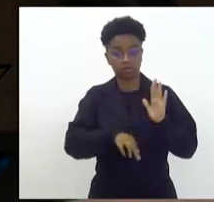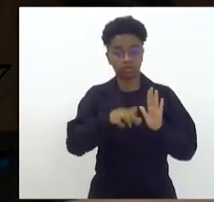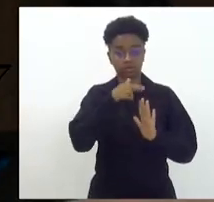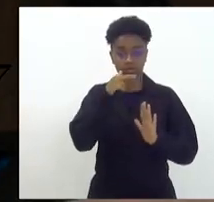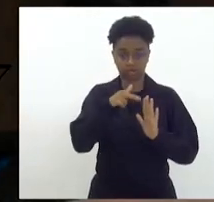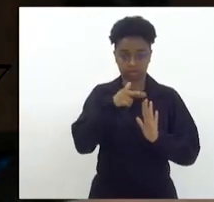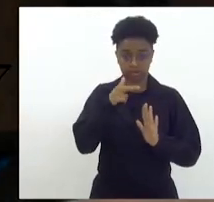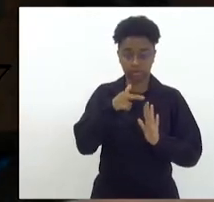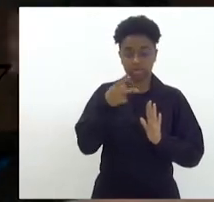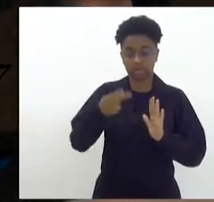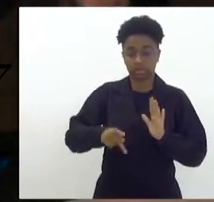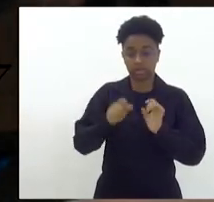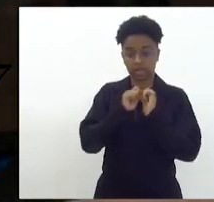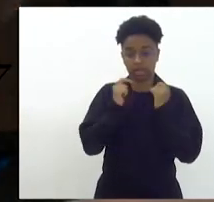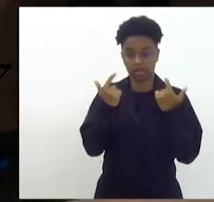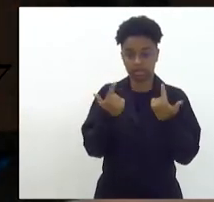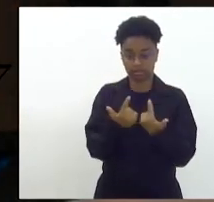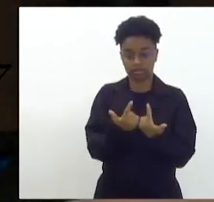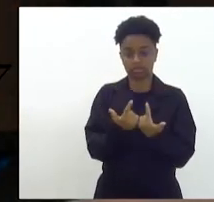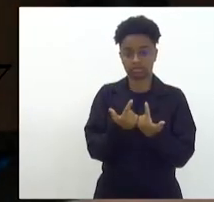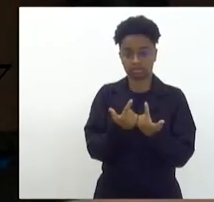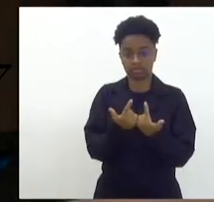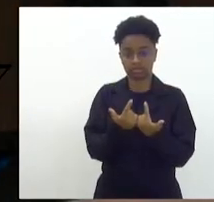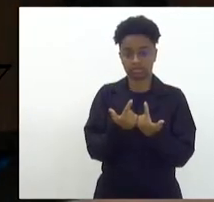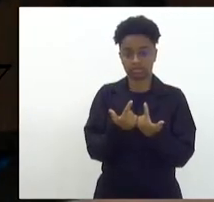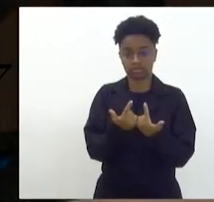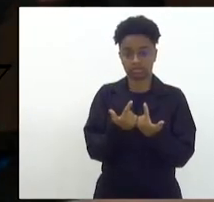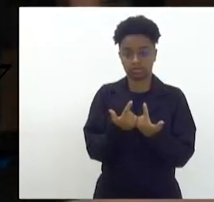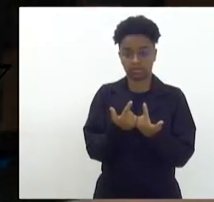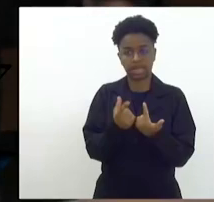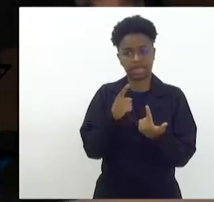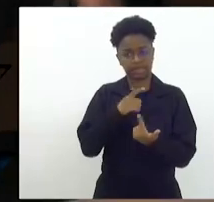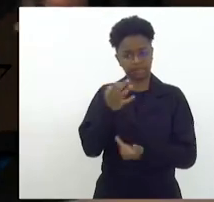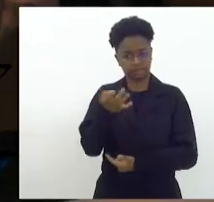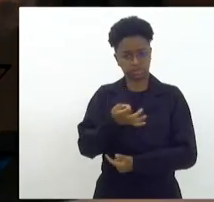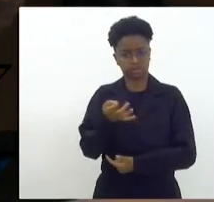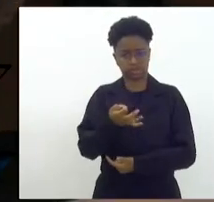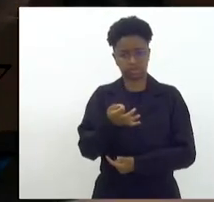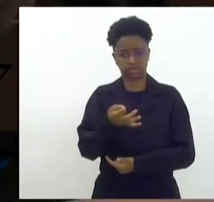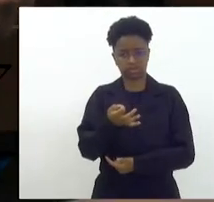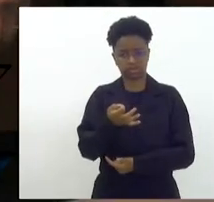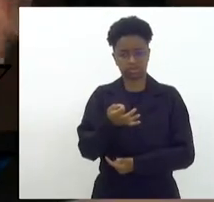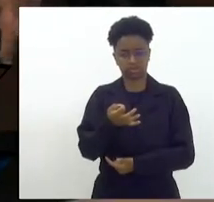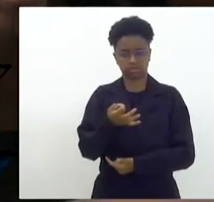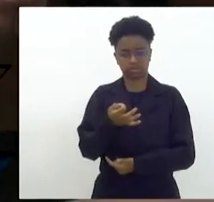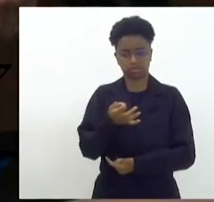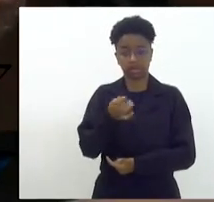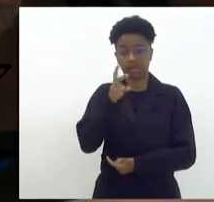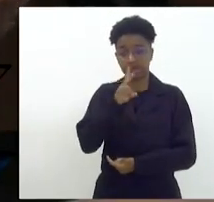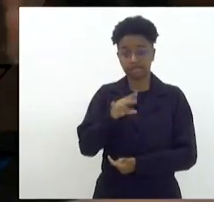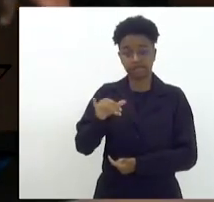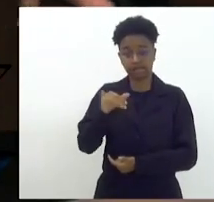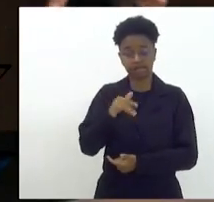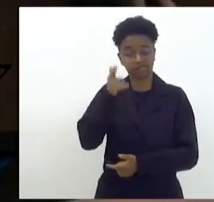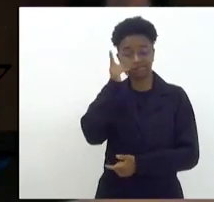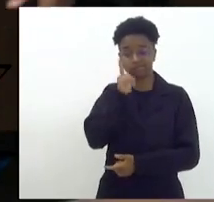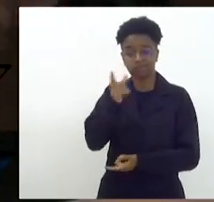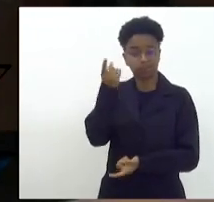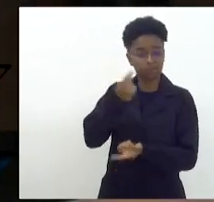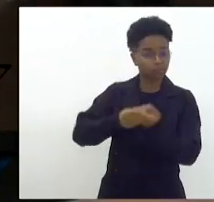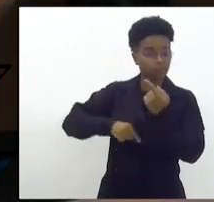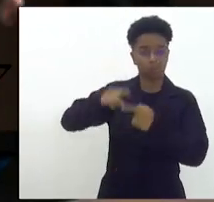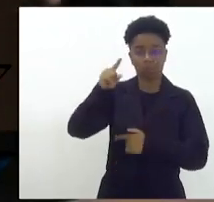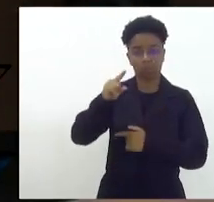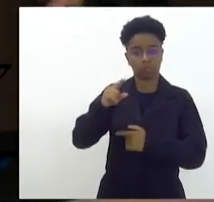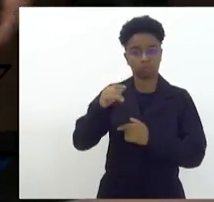da Assembleia Legislativa do Estado do Rio de Janeiro e eu tenho certeza Essa vai ser de goleada Essa